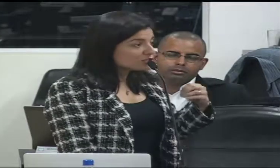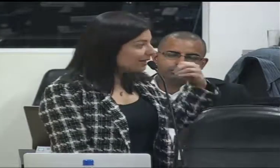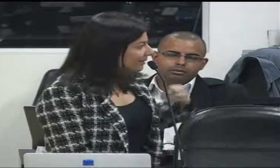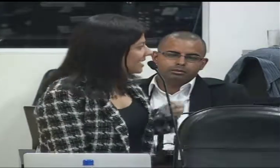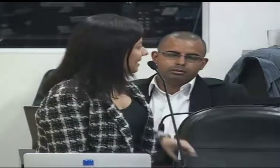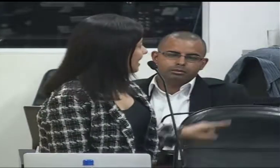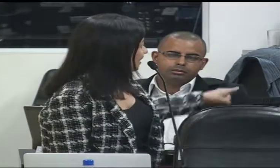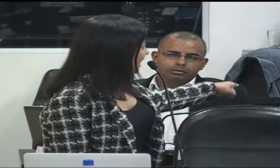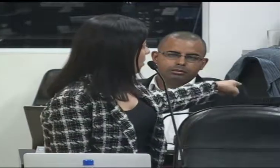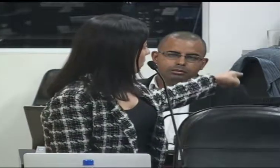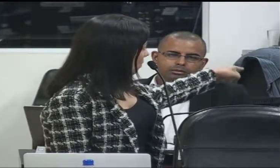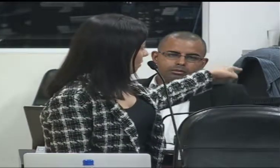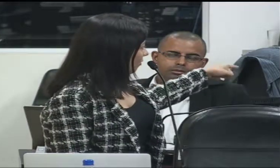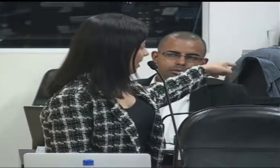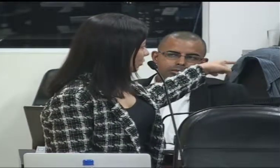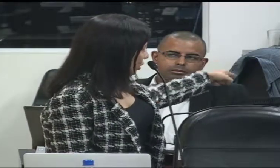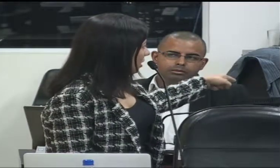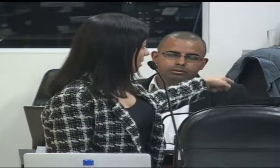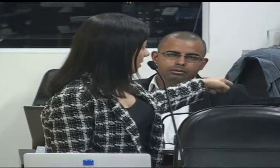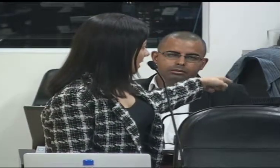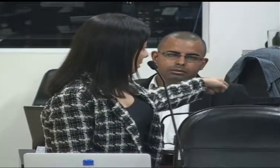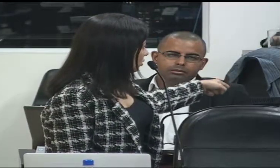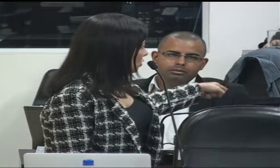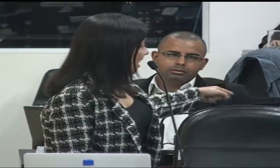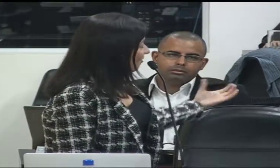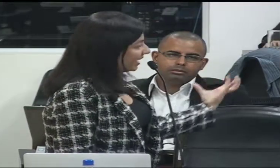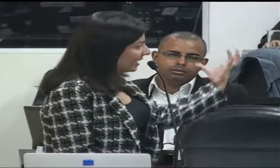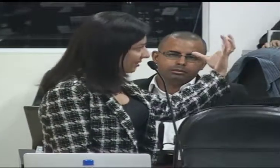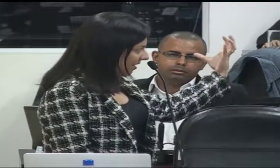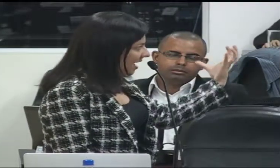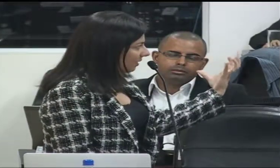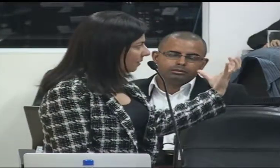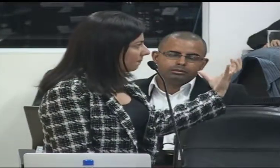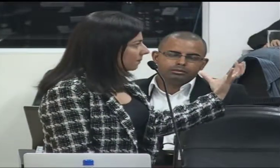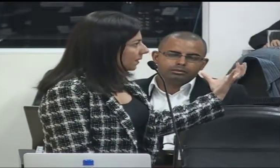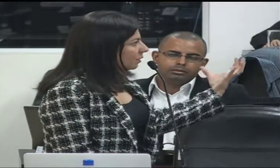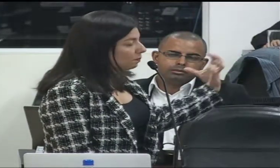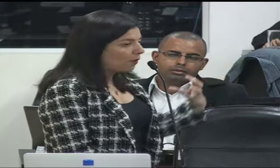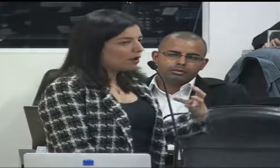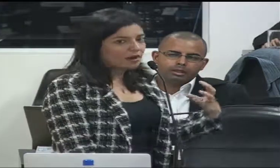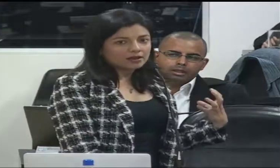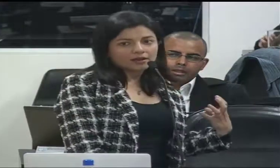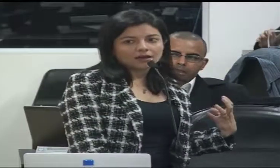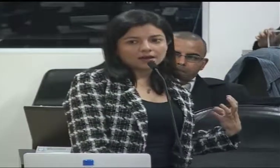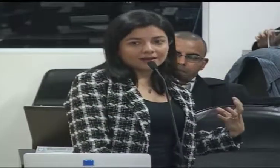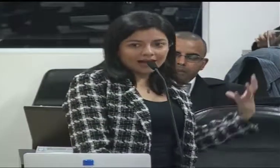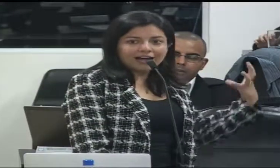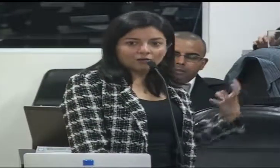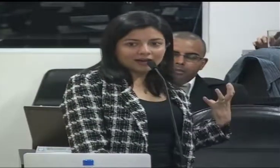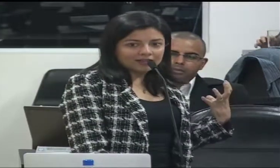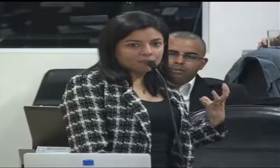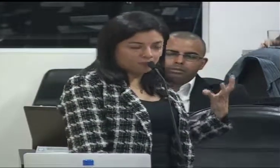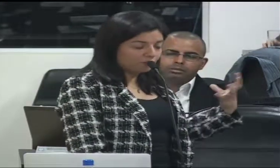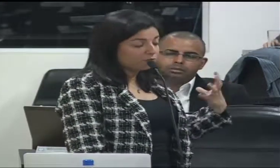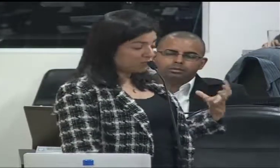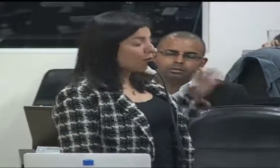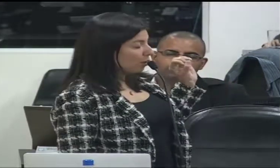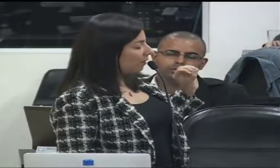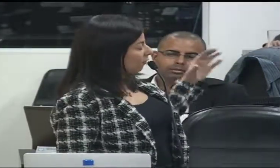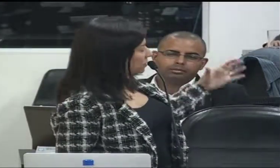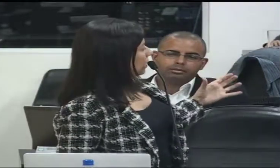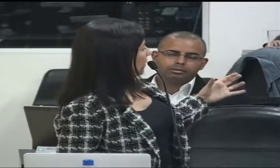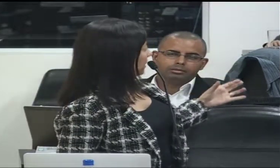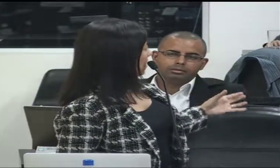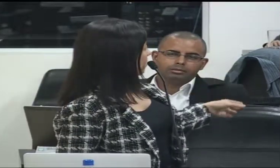Tenho certeza que até o vereador Lemão da Gilva Rafa aqui tem, por cargo aqui, por função,